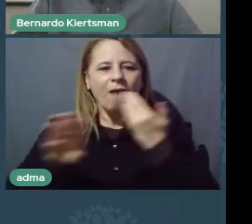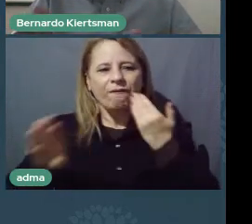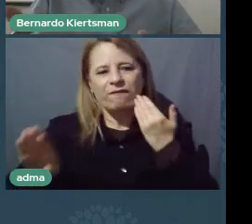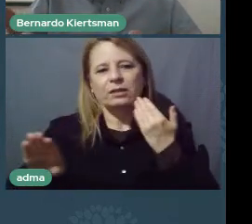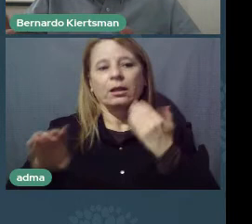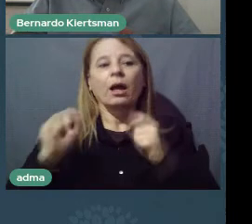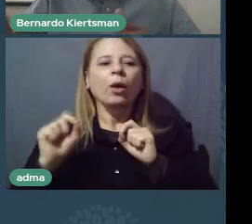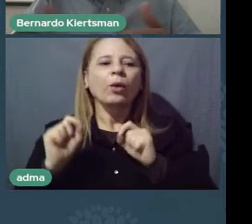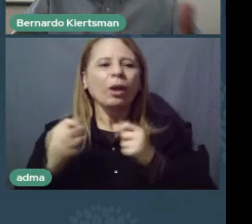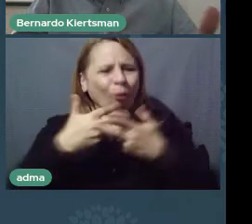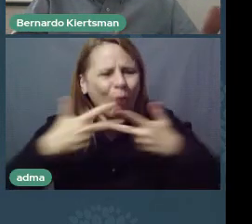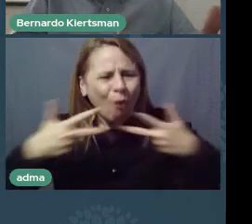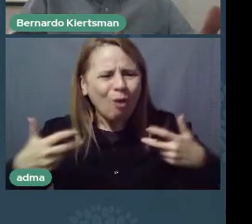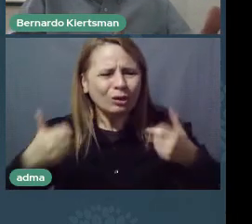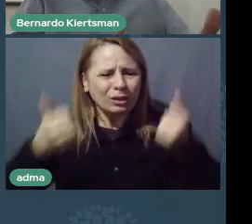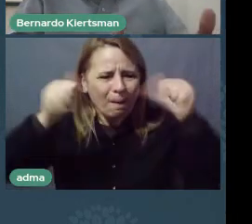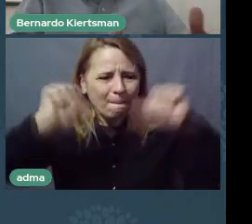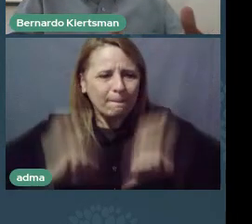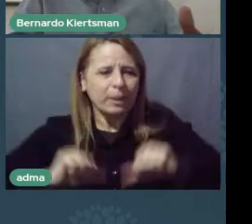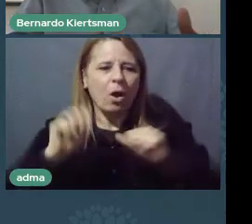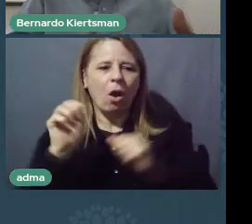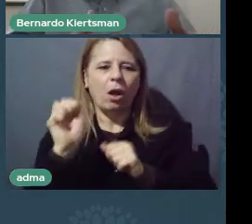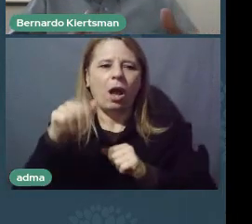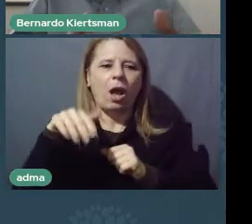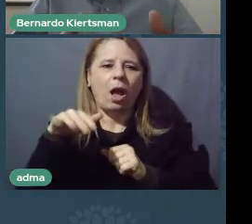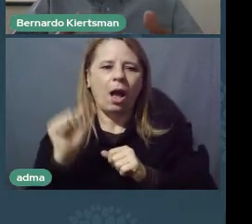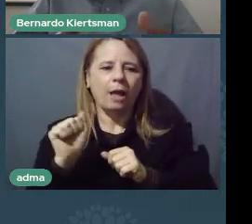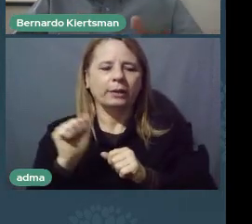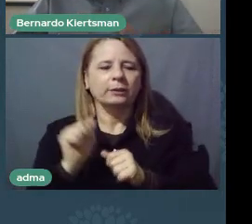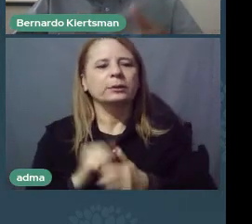dos fatores que sabidamente você tem